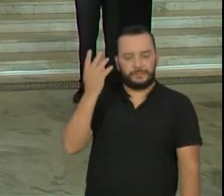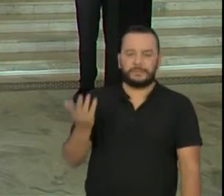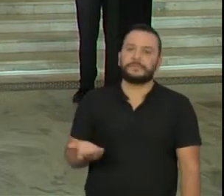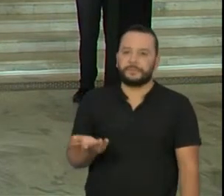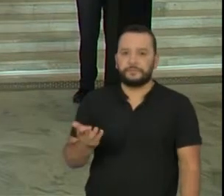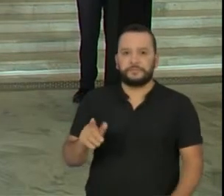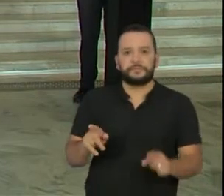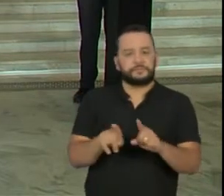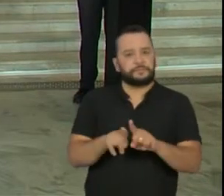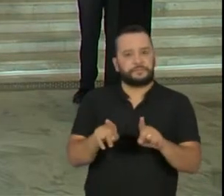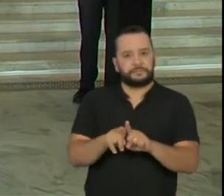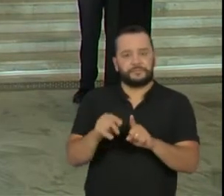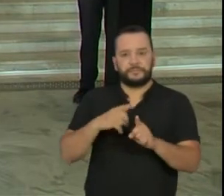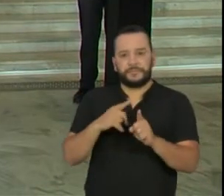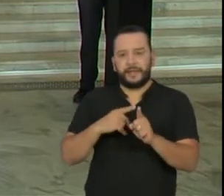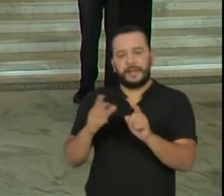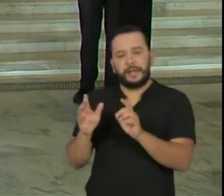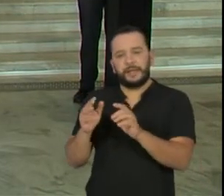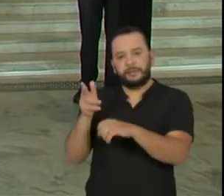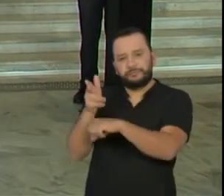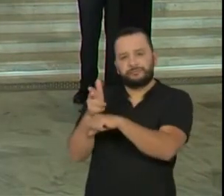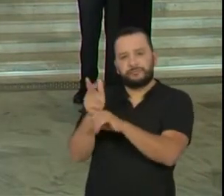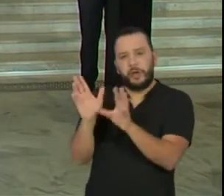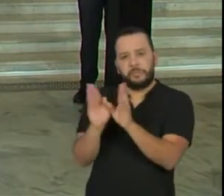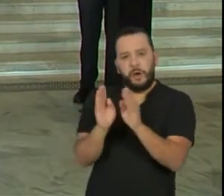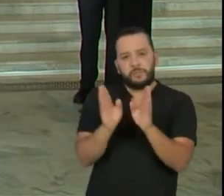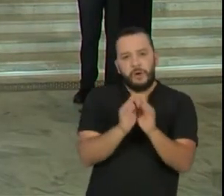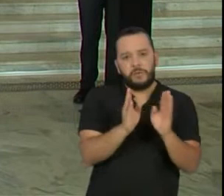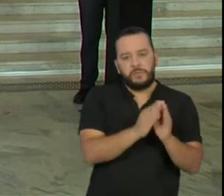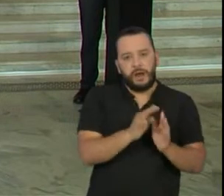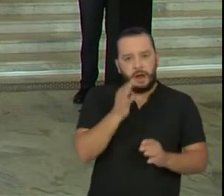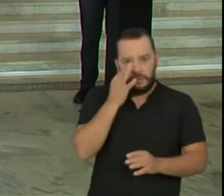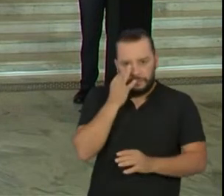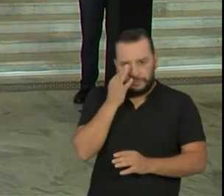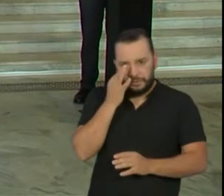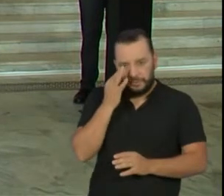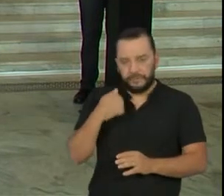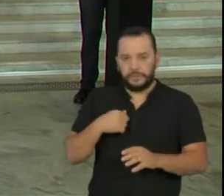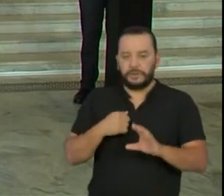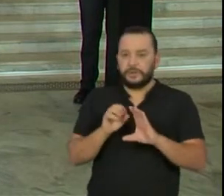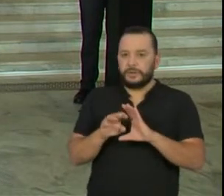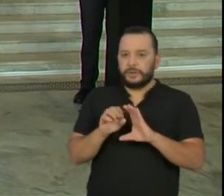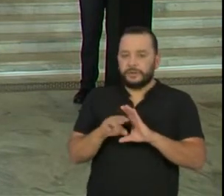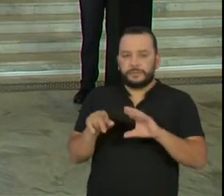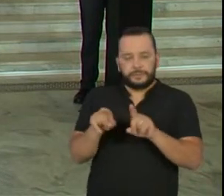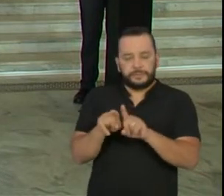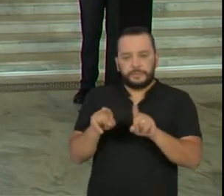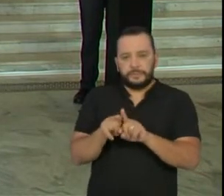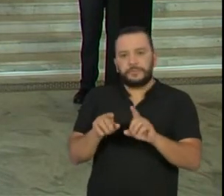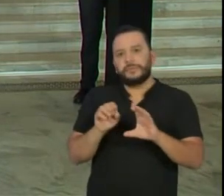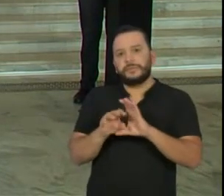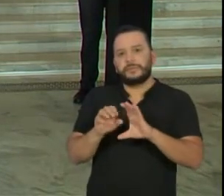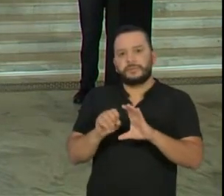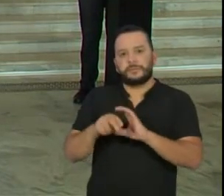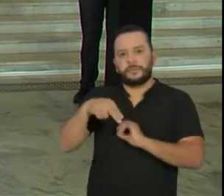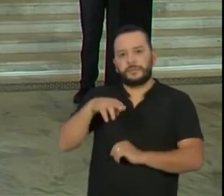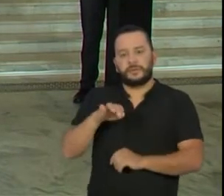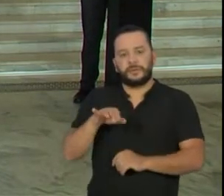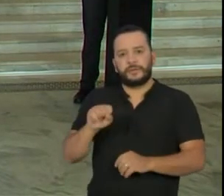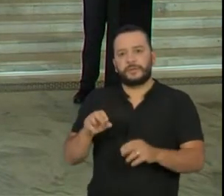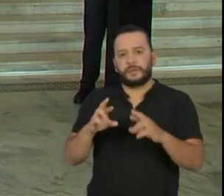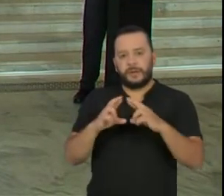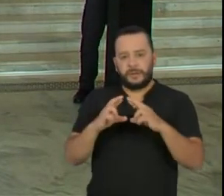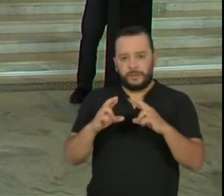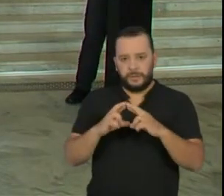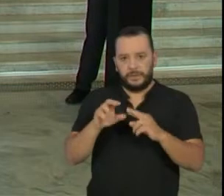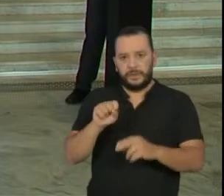também com flashes igualmente ao vivo da TV Globo e da Globo News, da TV Record, do